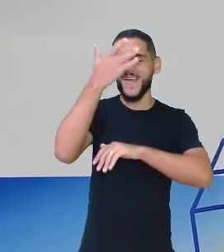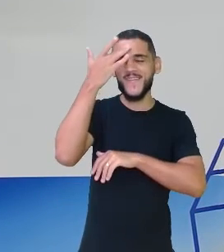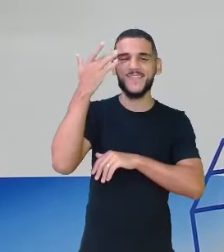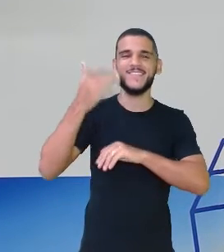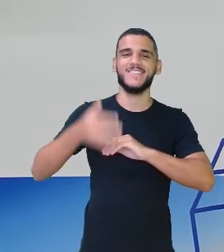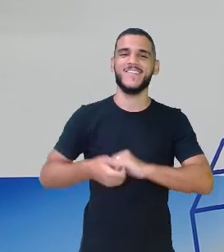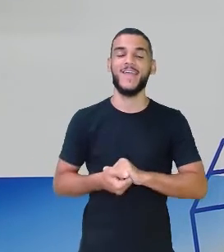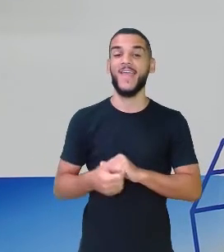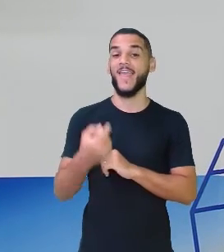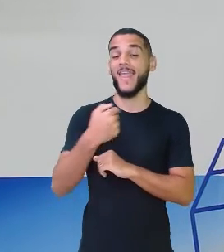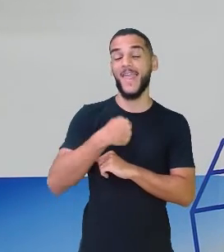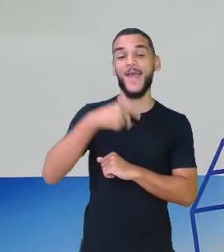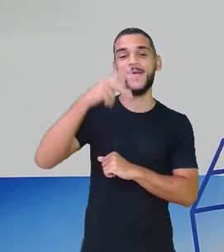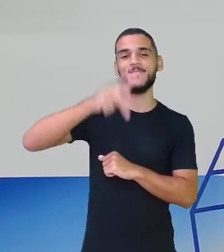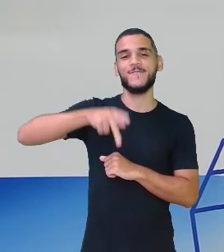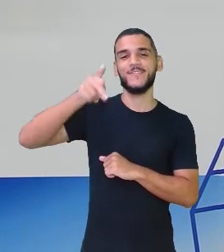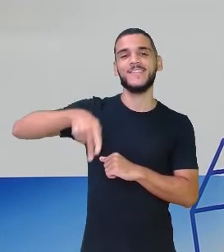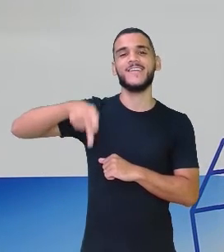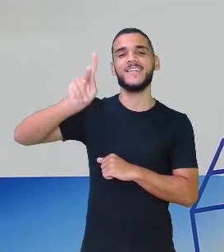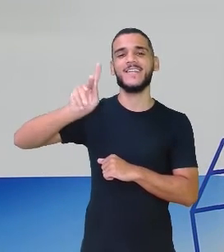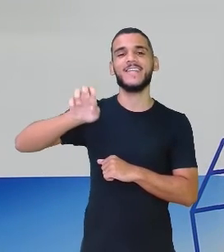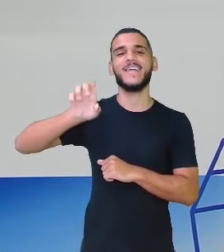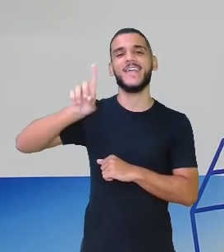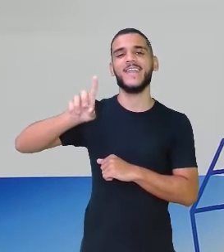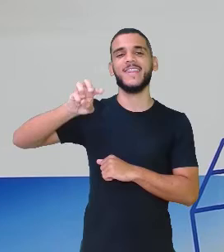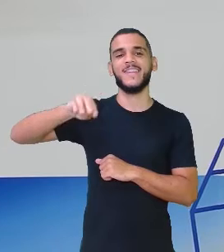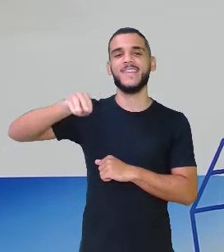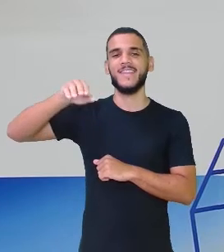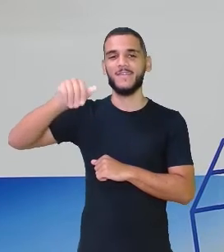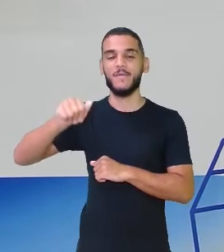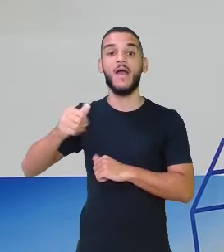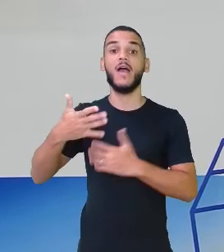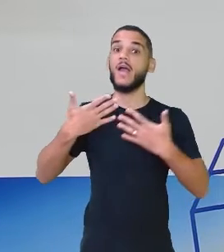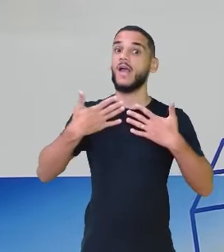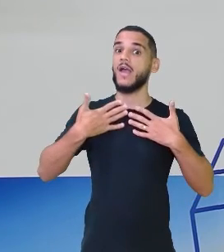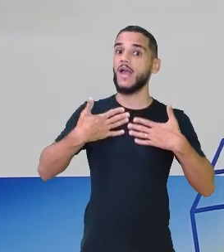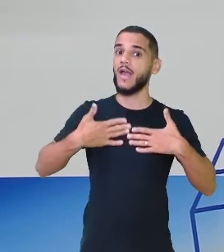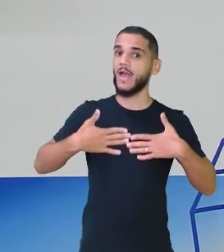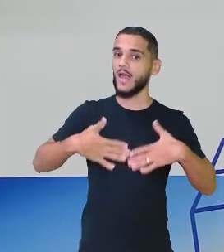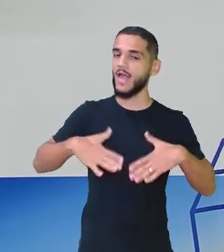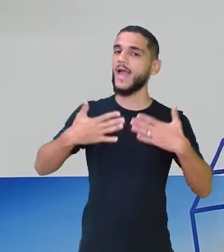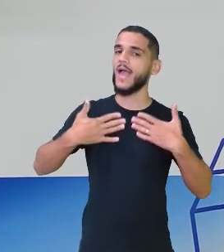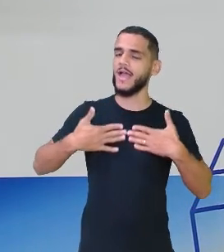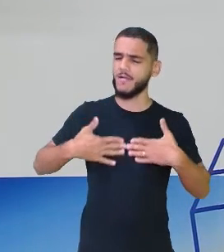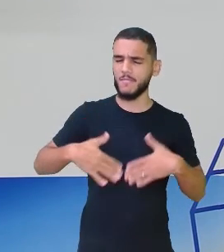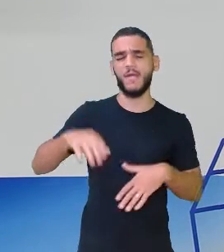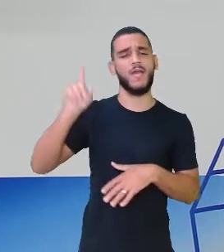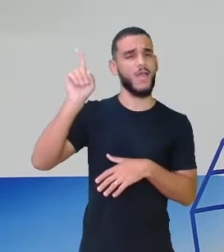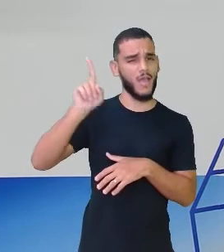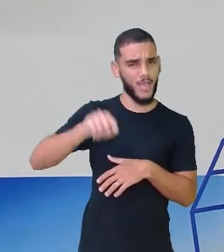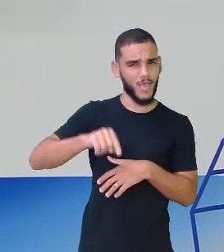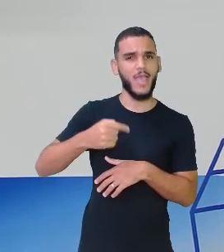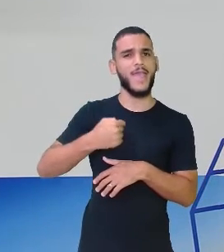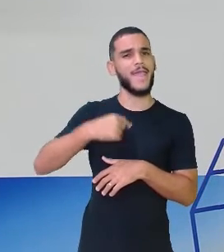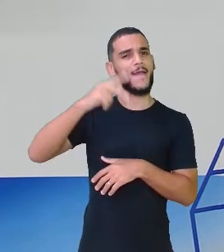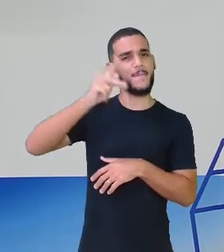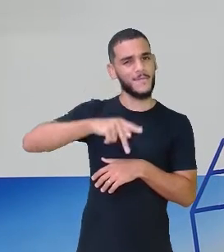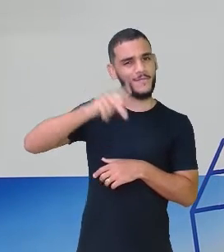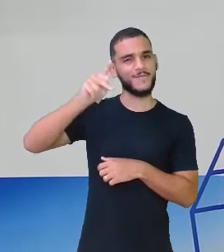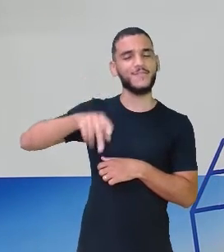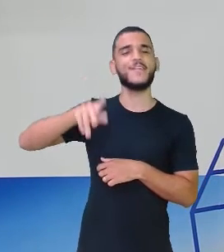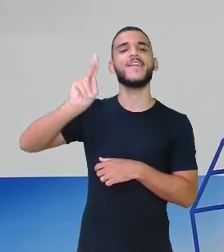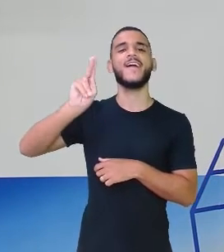pessoal, eu sou a professora Kedma Santos. Calma, isso mesmo, eu sou a